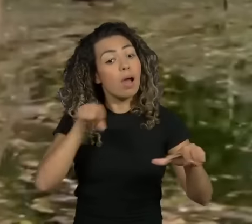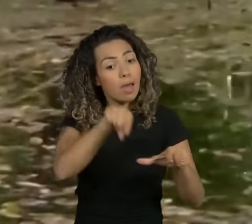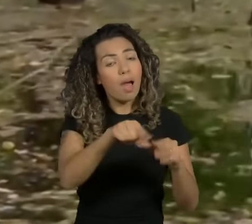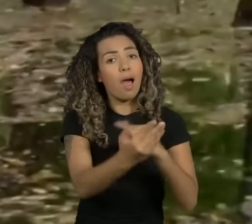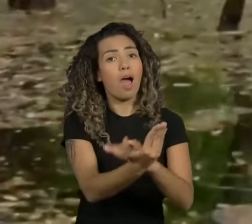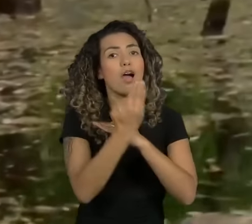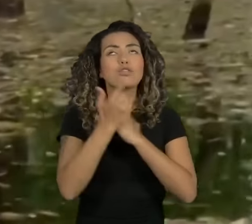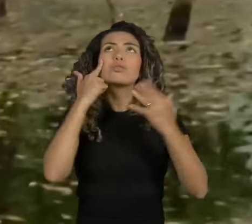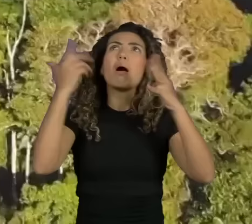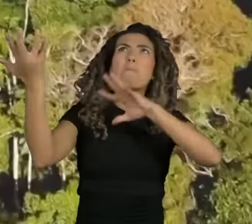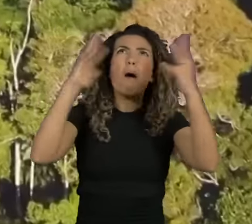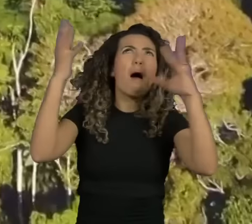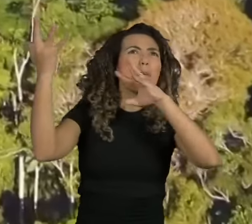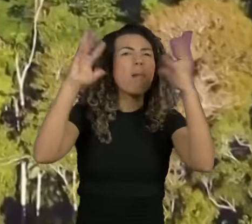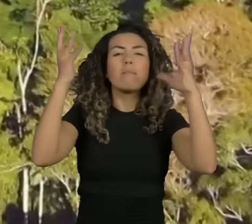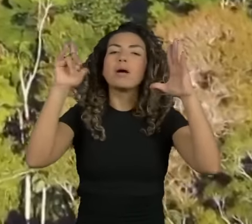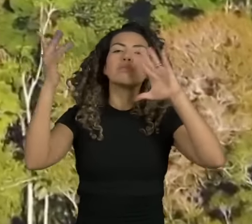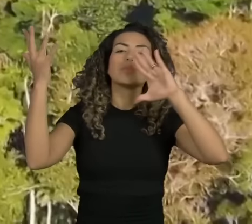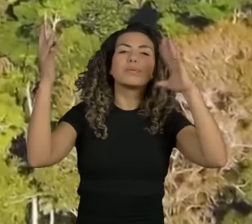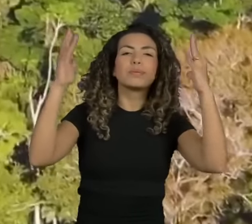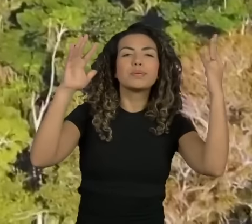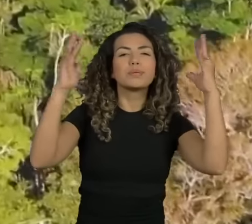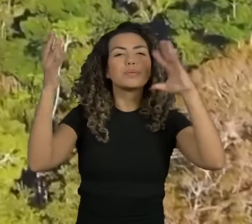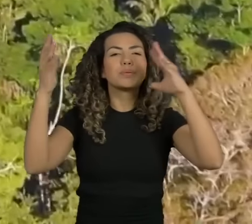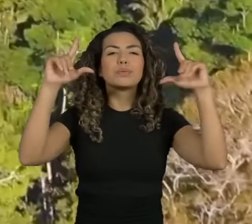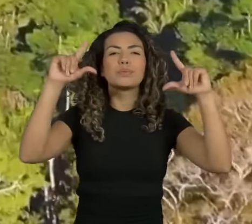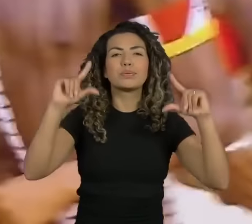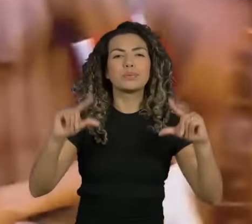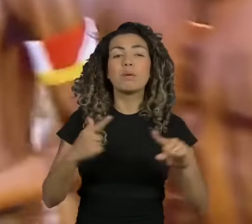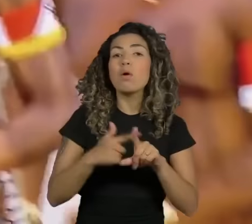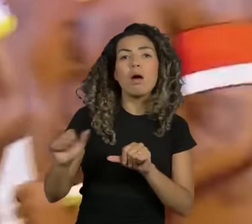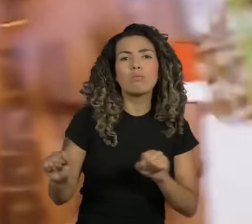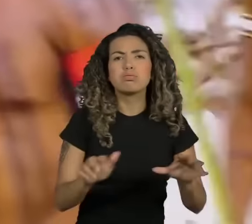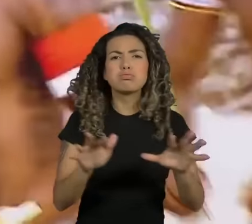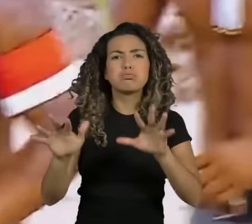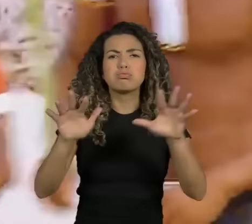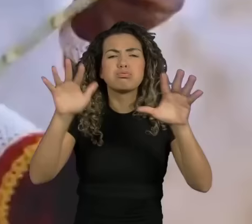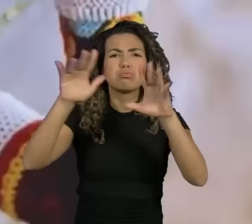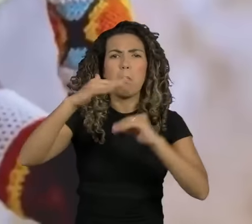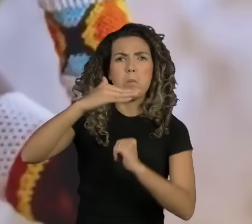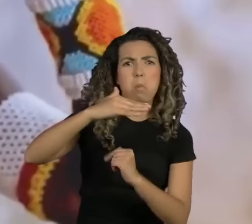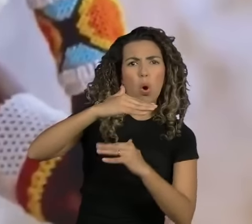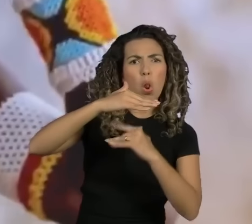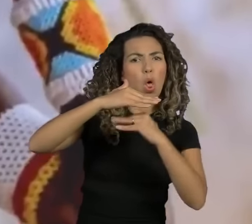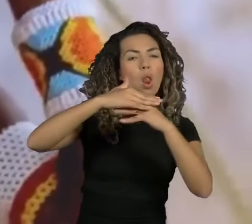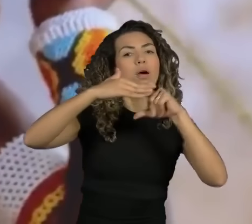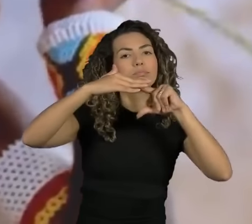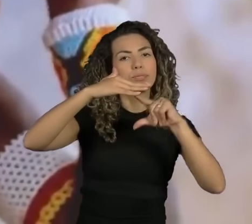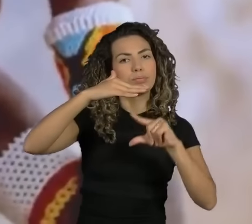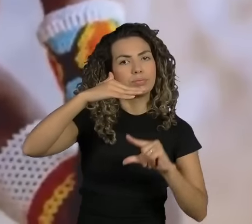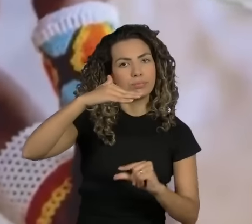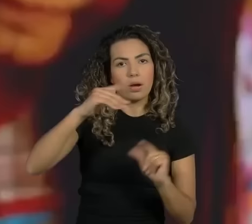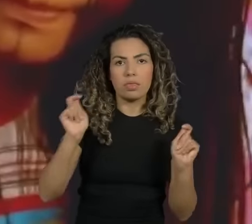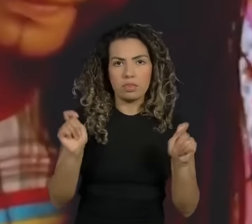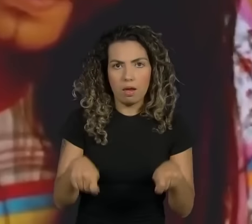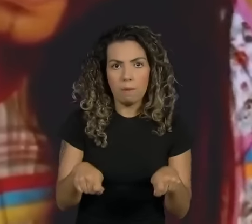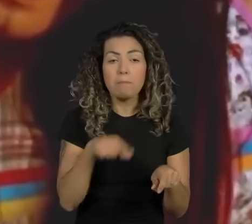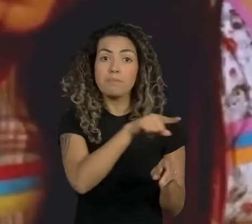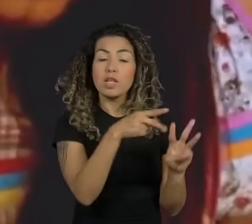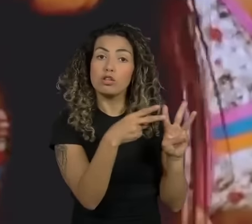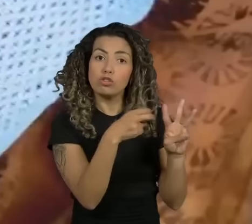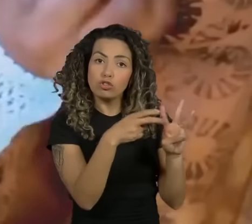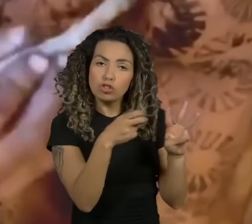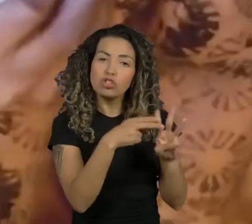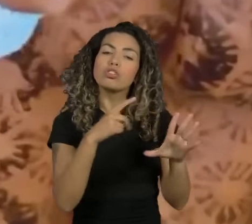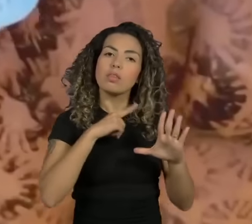clima, absorvendo gases do efeito estufa. 8 organizações ambientais, indígenas,